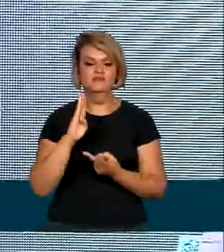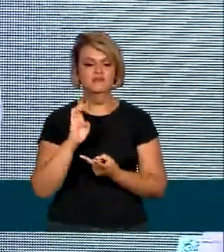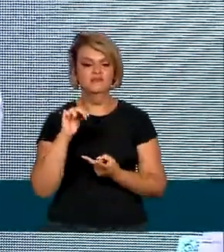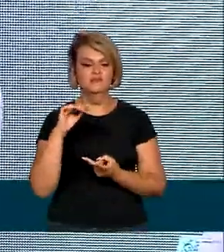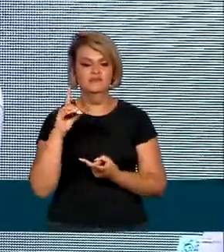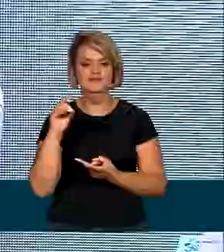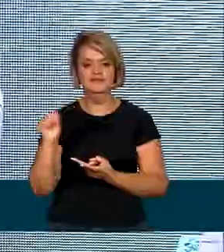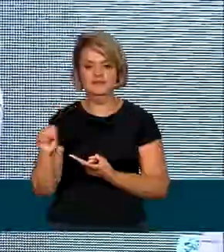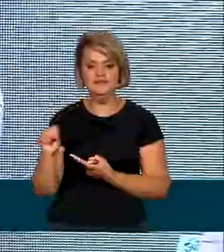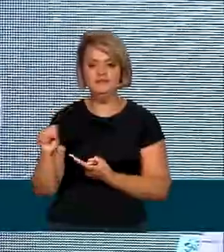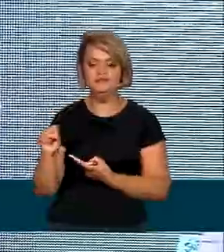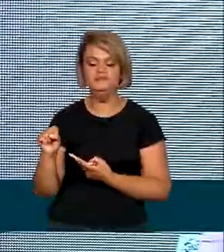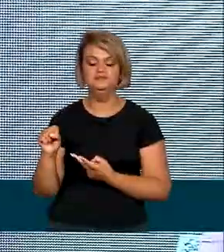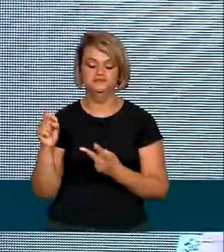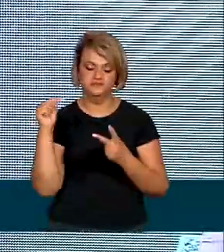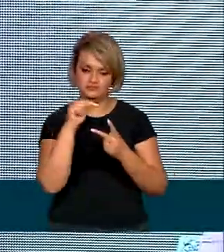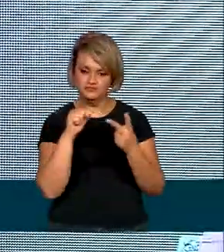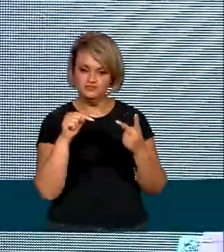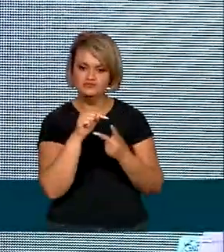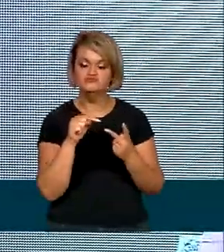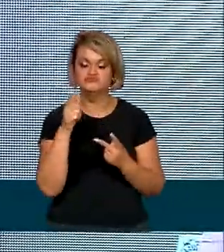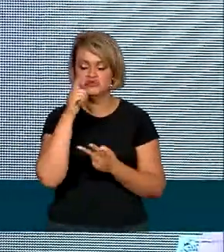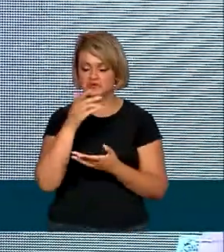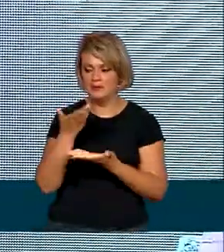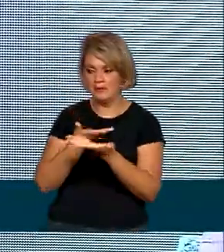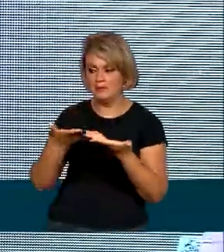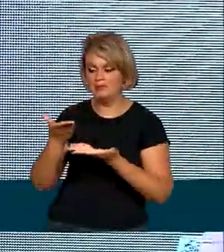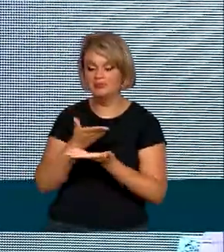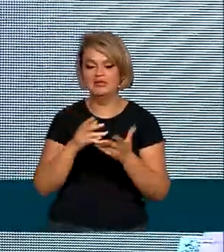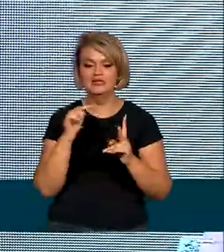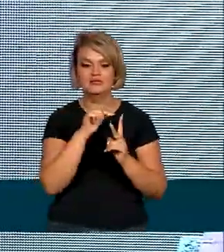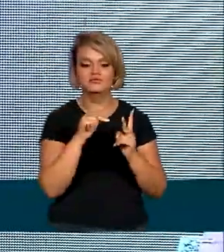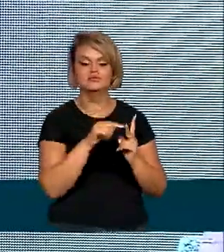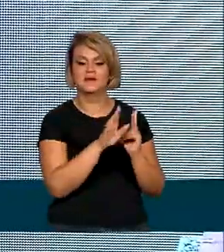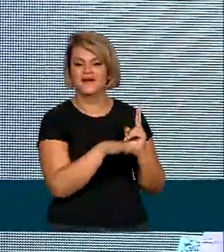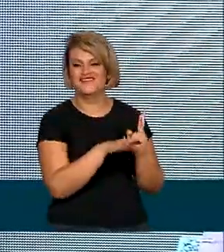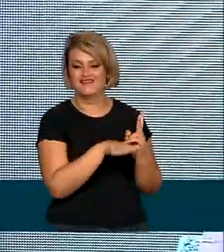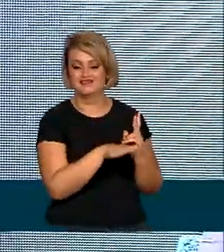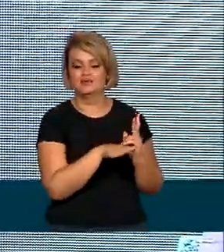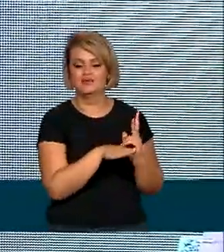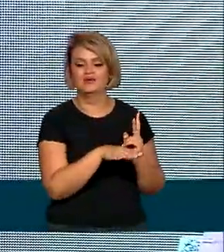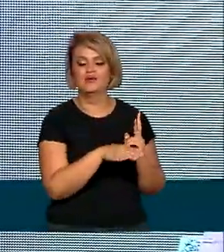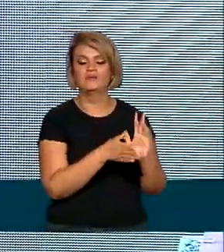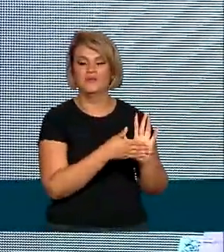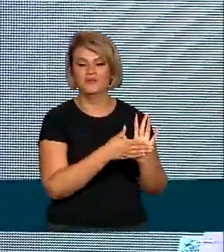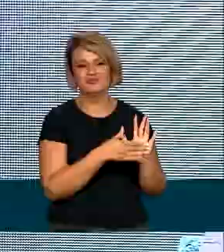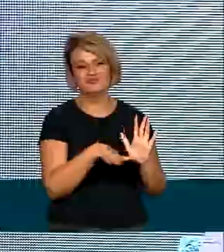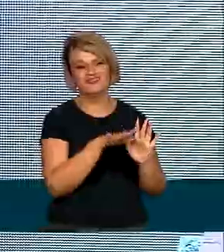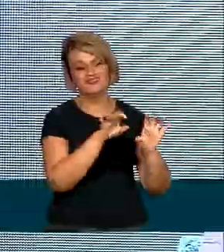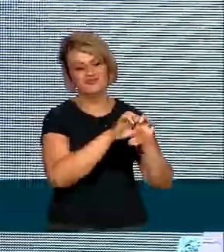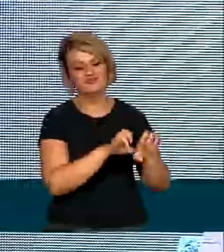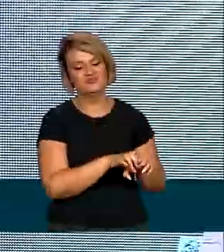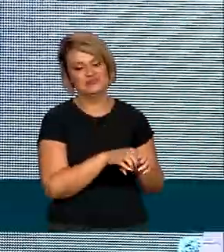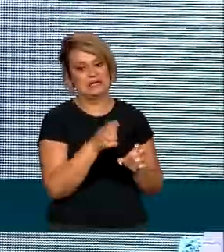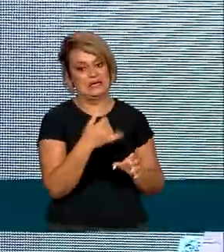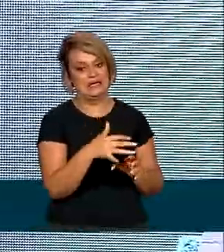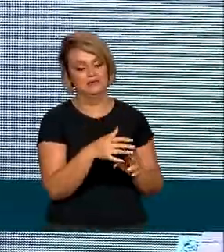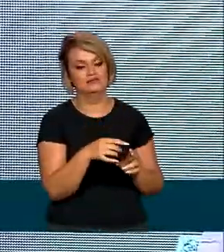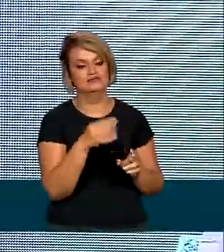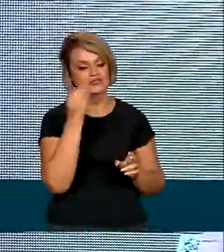para que estes possam operar recursos mais baratos do que são oferecidos hoje na área da infraestrutura